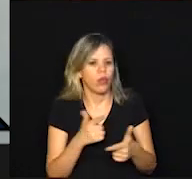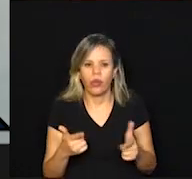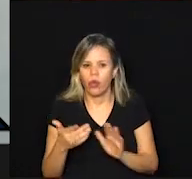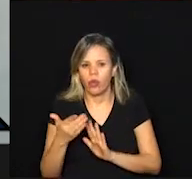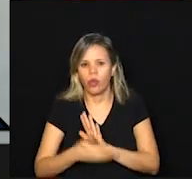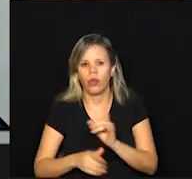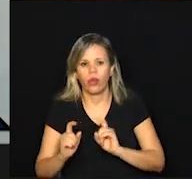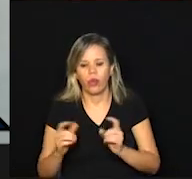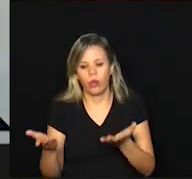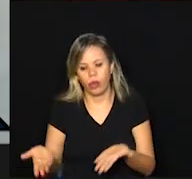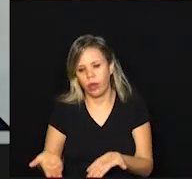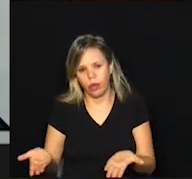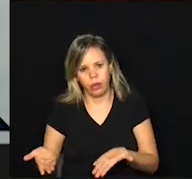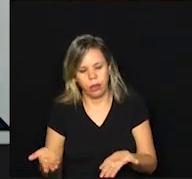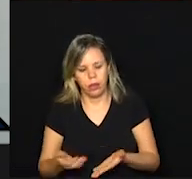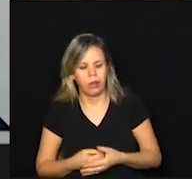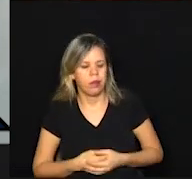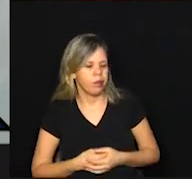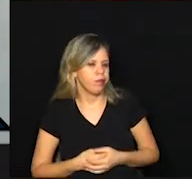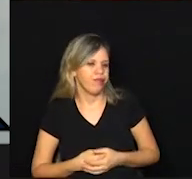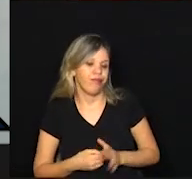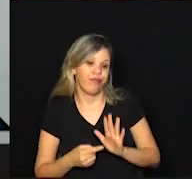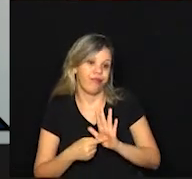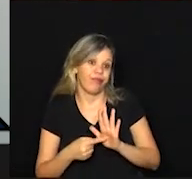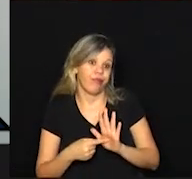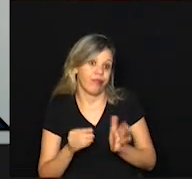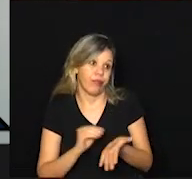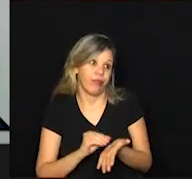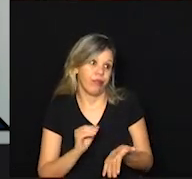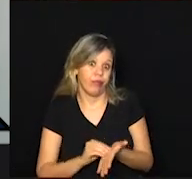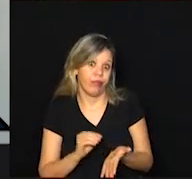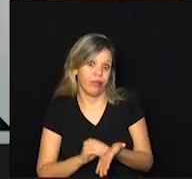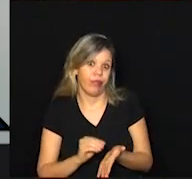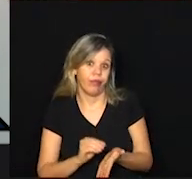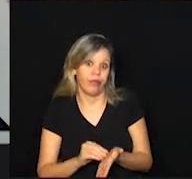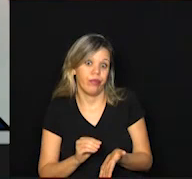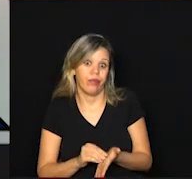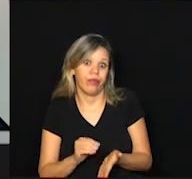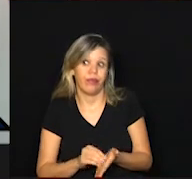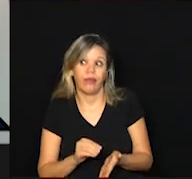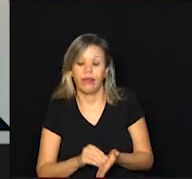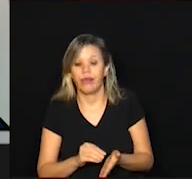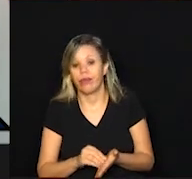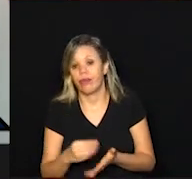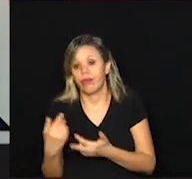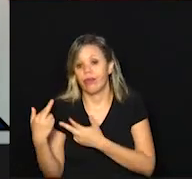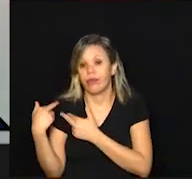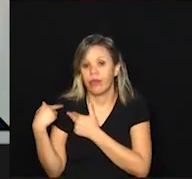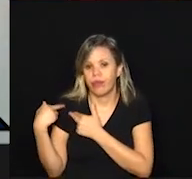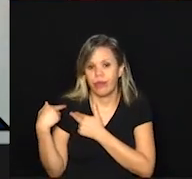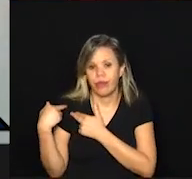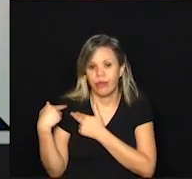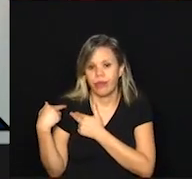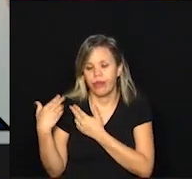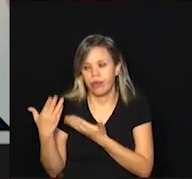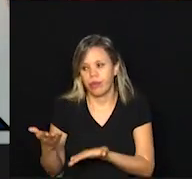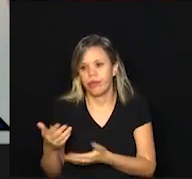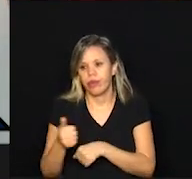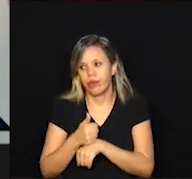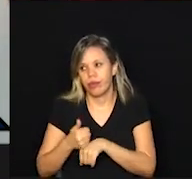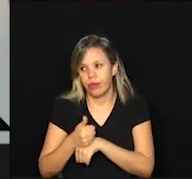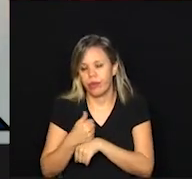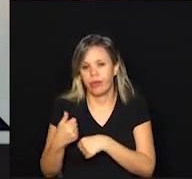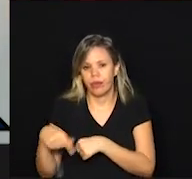comparecido a reunião aqui da comissão demonstra uma falta de responsabilidade com os